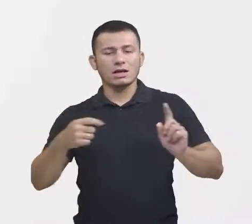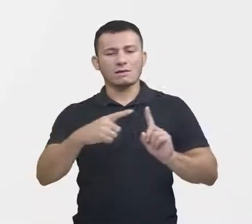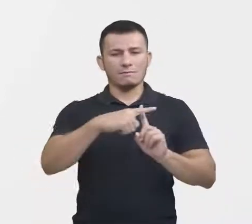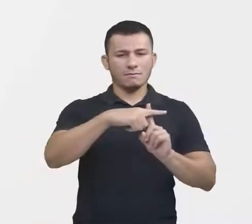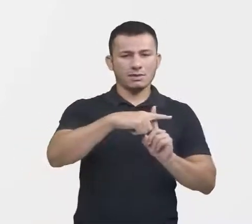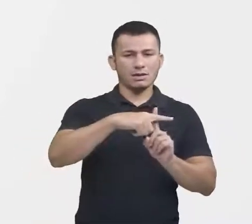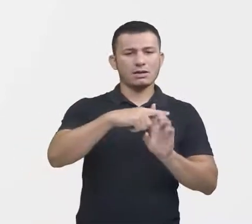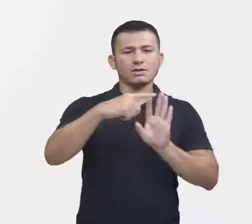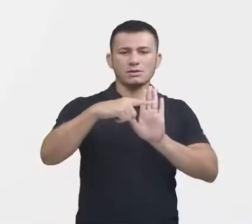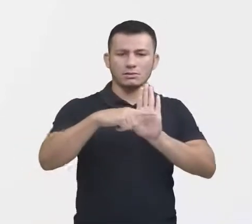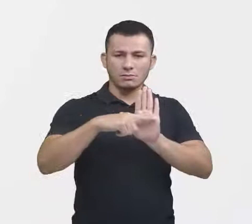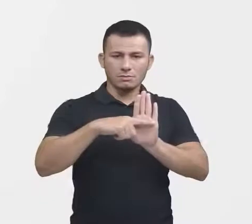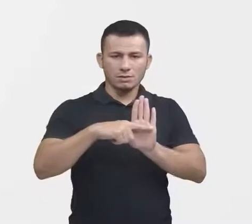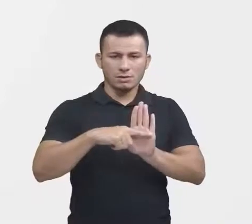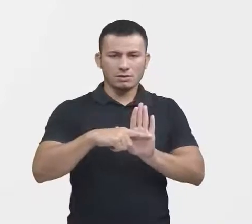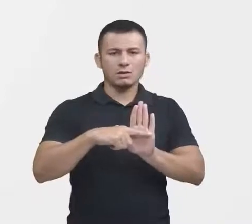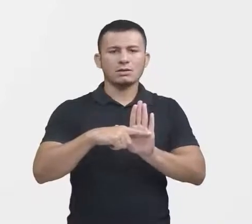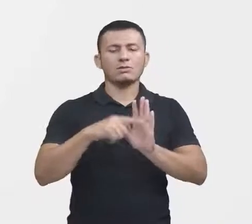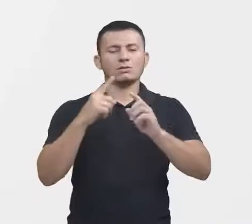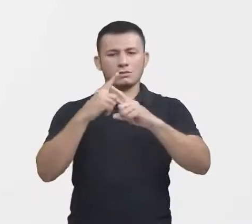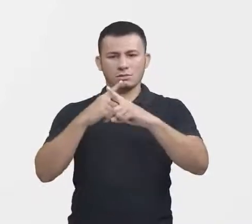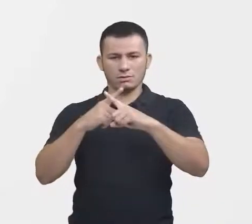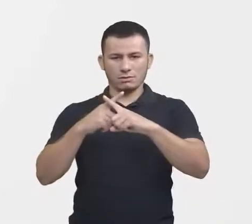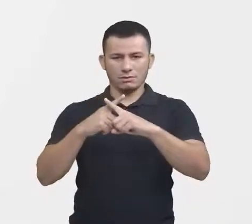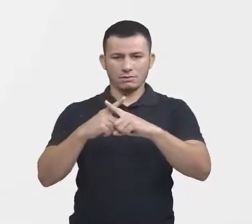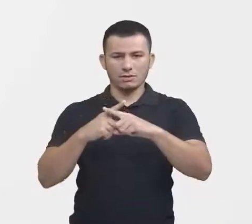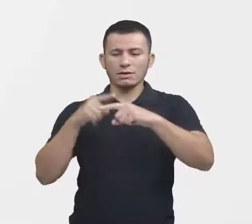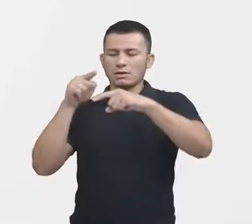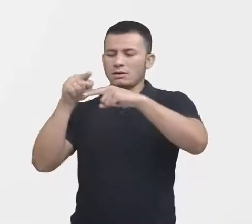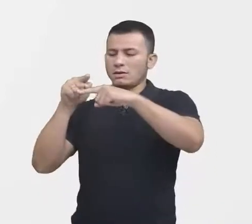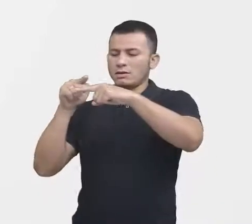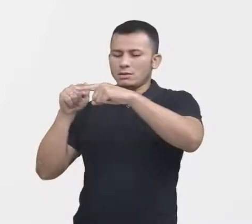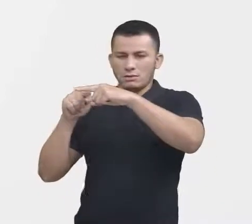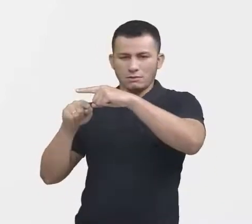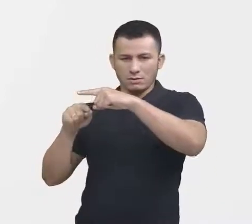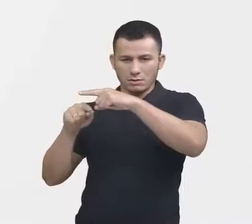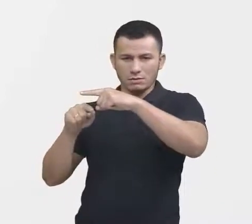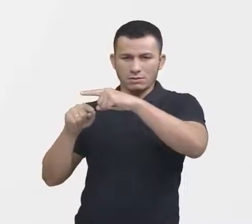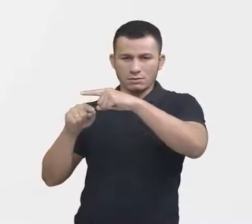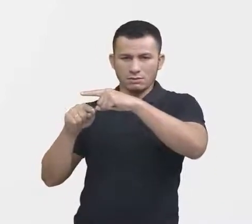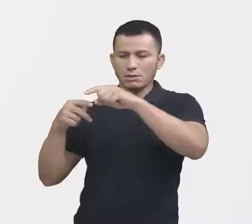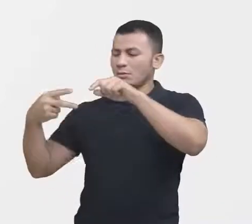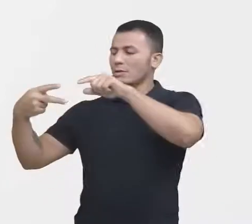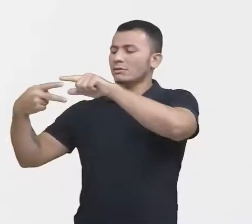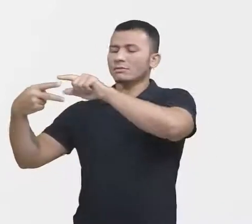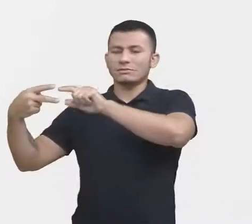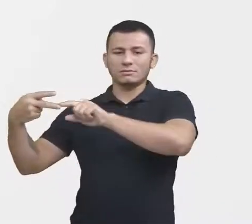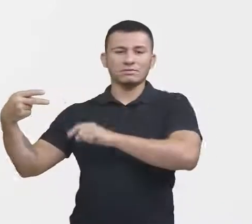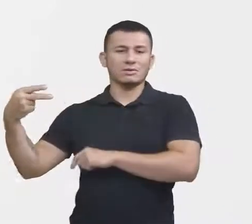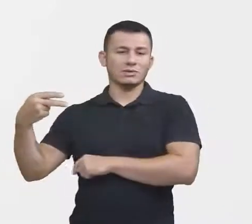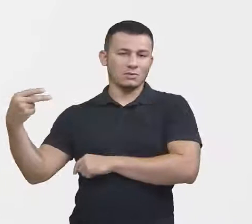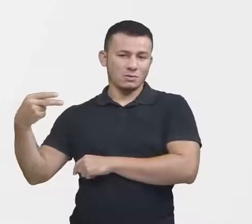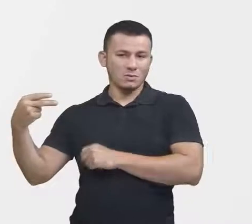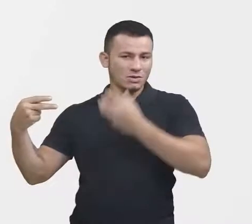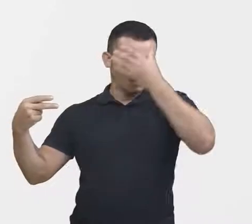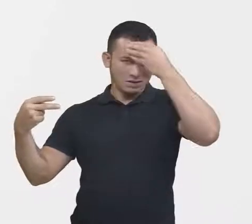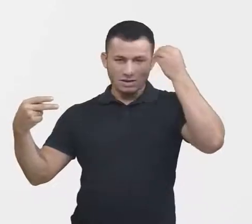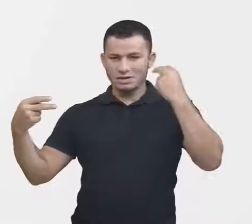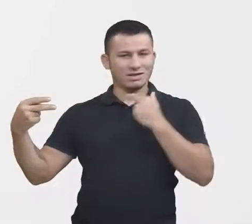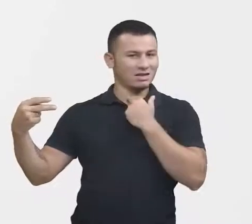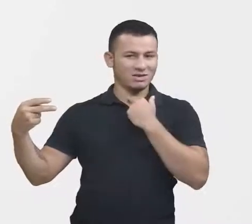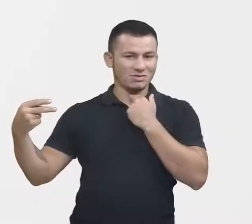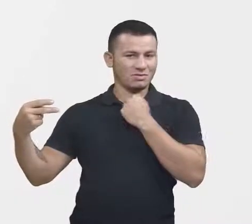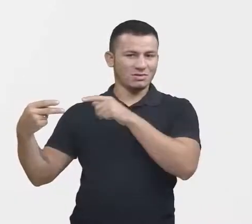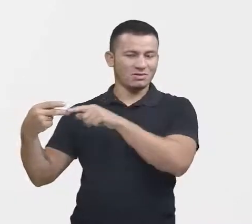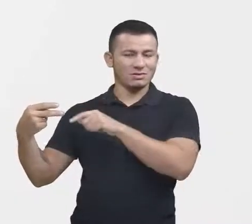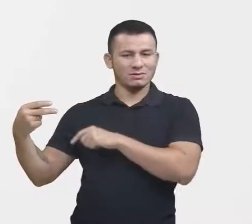mais de menos de vezes de divisão e um igual eu posso esquecer o número